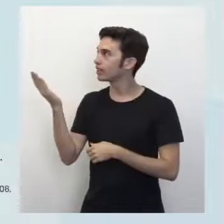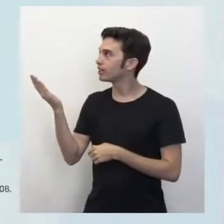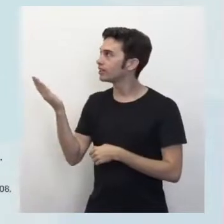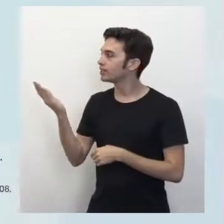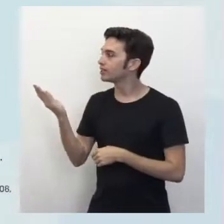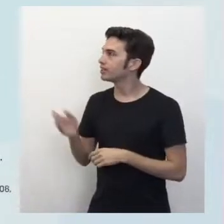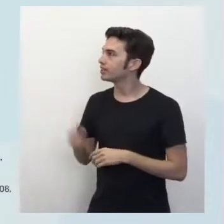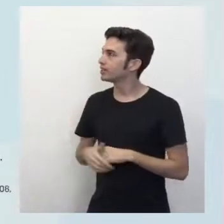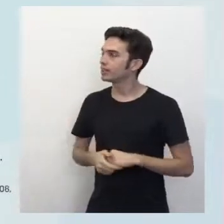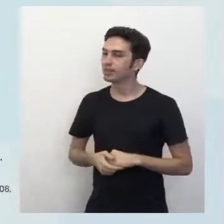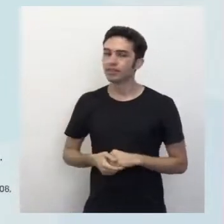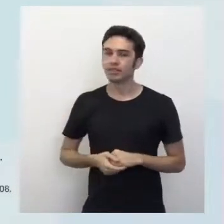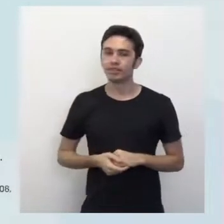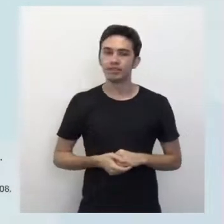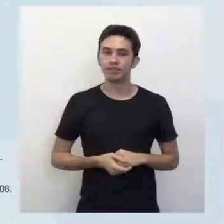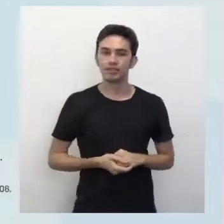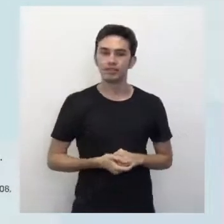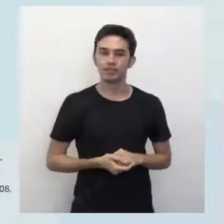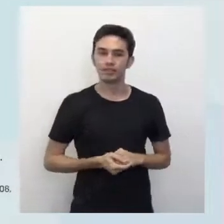vocês.